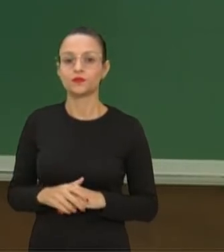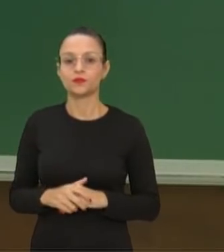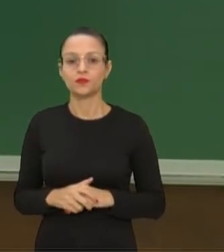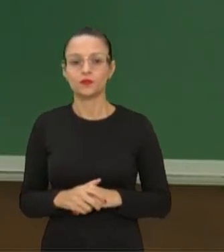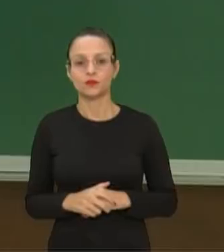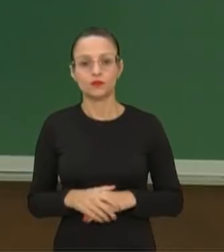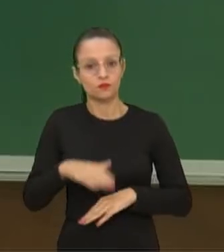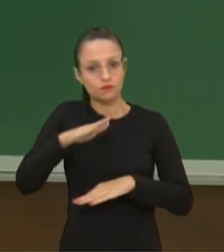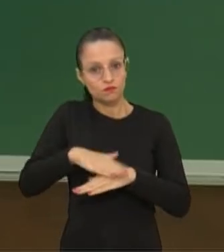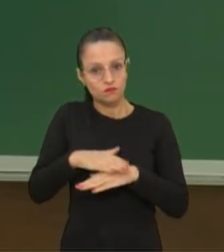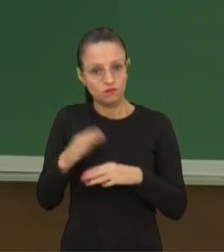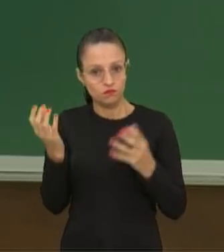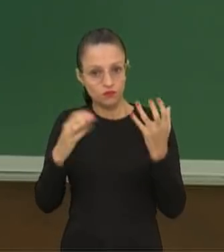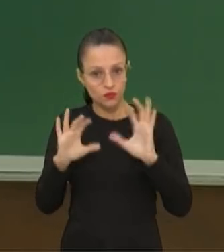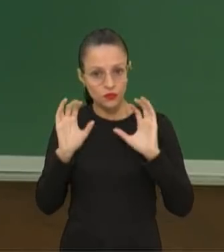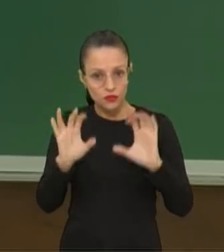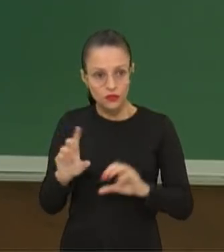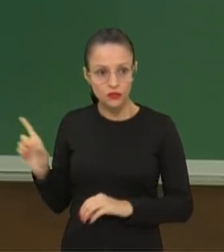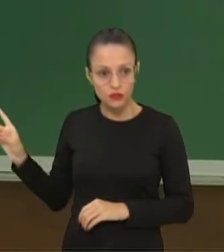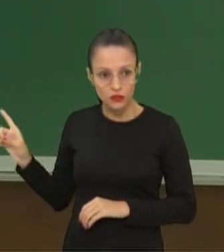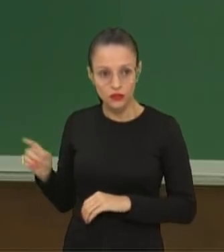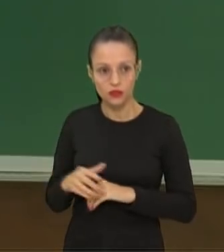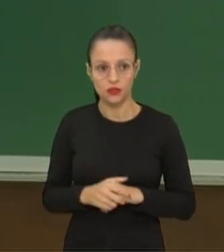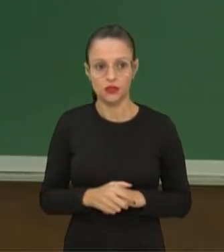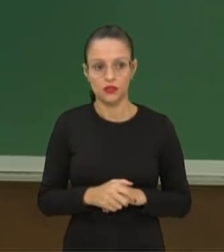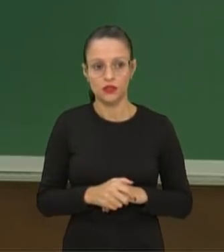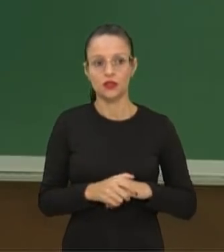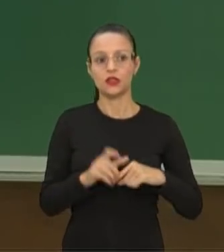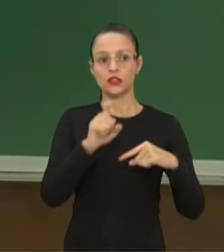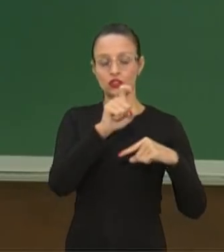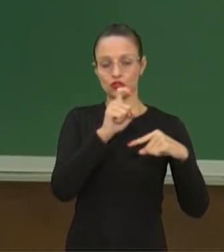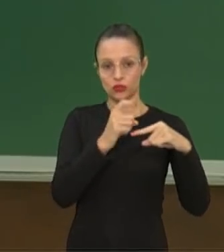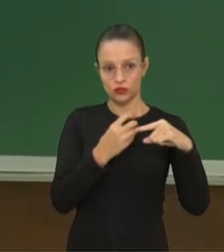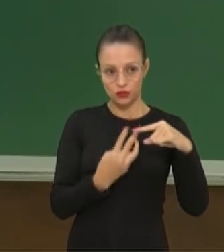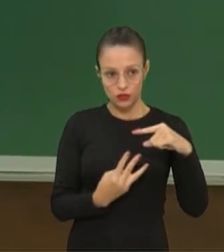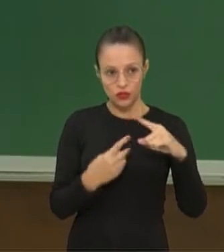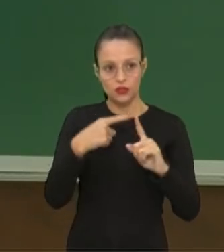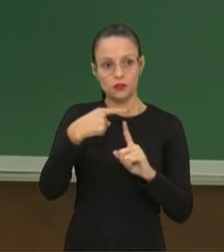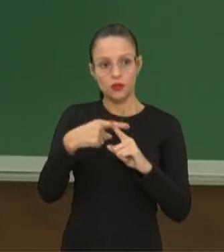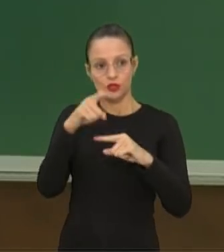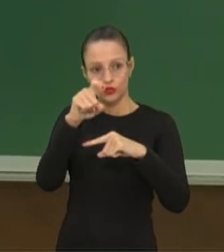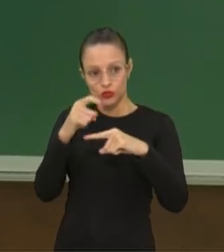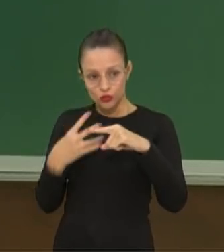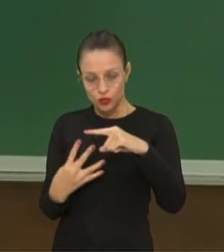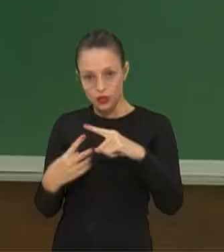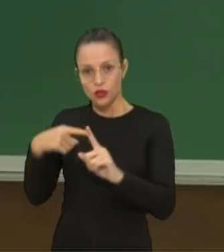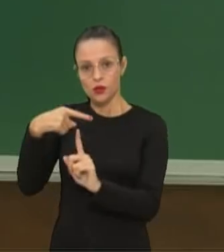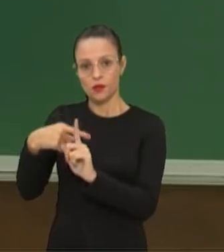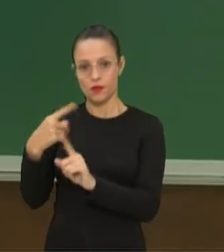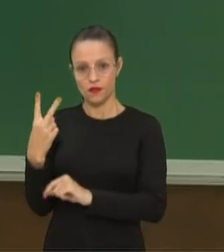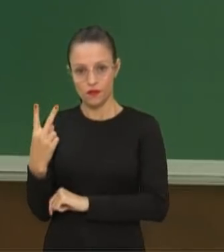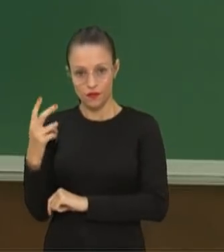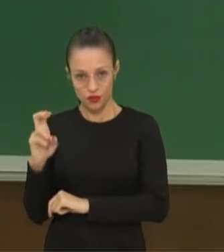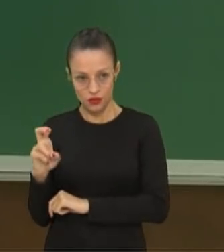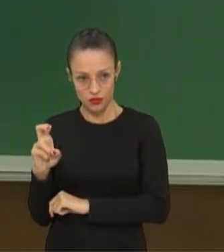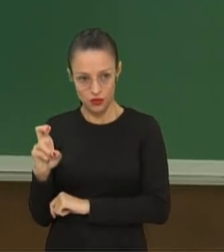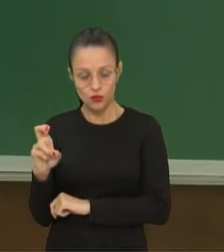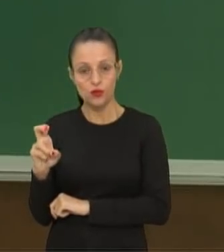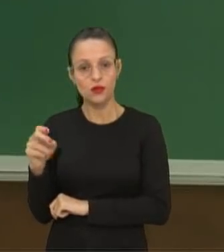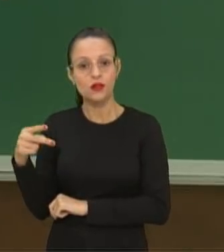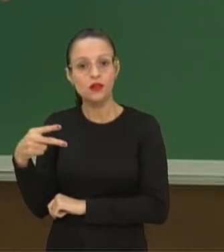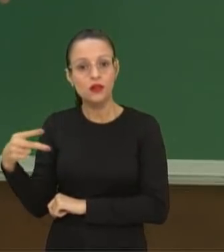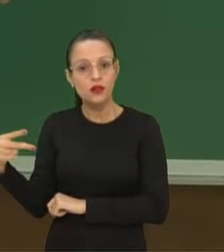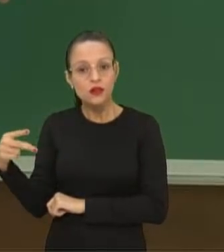montei assim. A quantia gasta na revista, a quantia gasta no caderno, os R$25 que sobraram dá